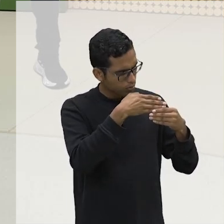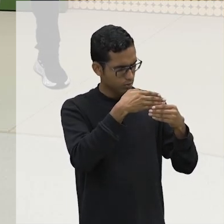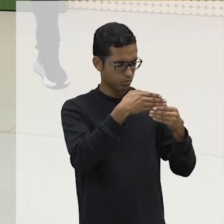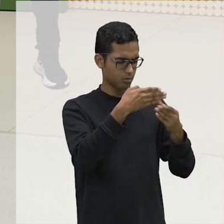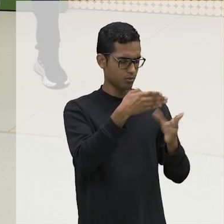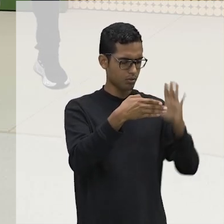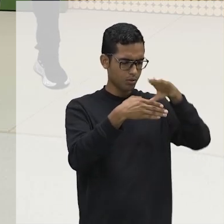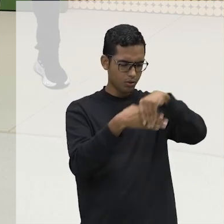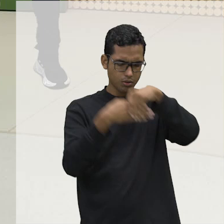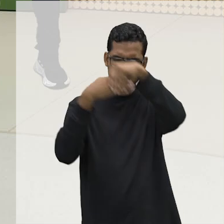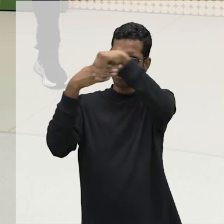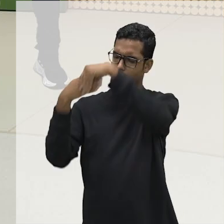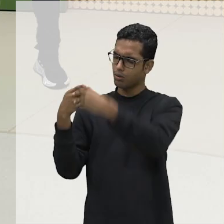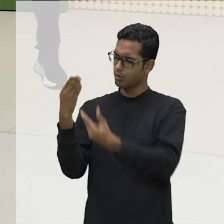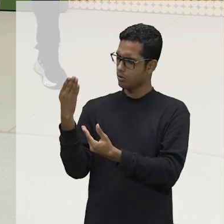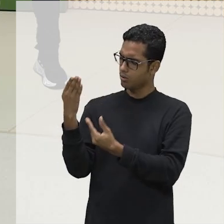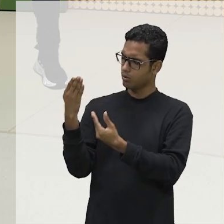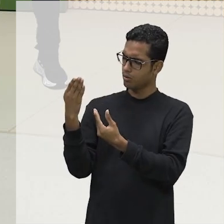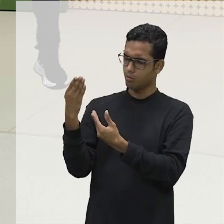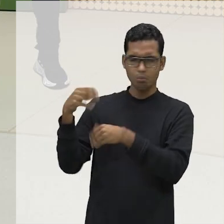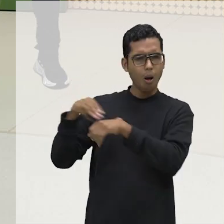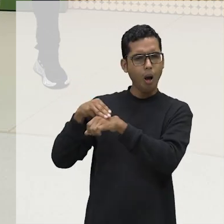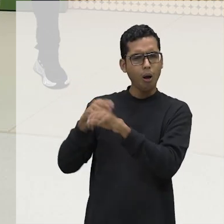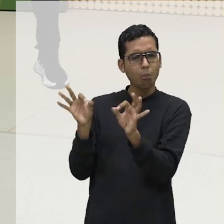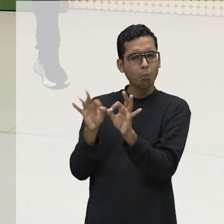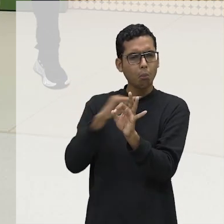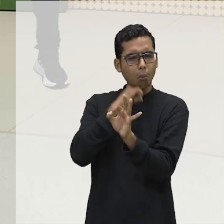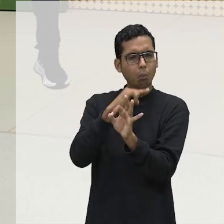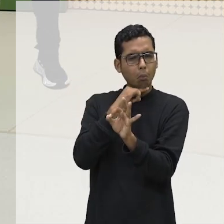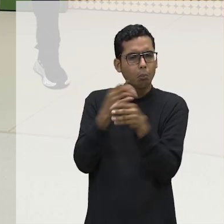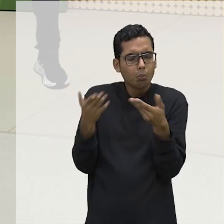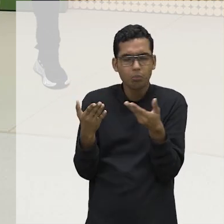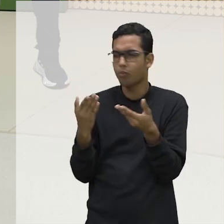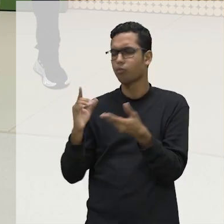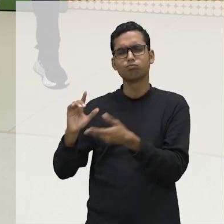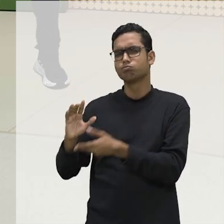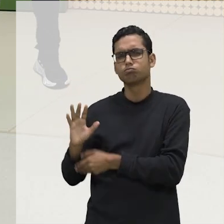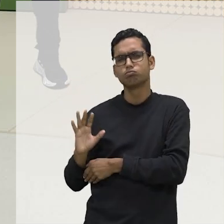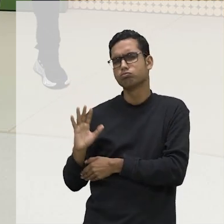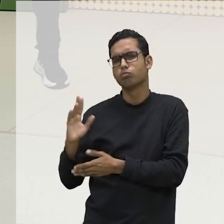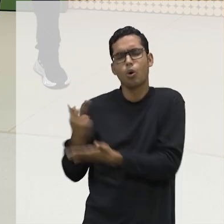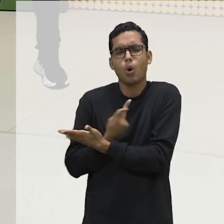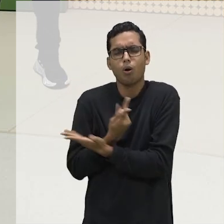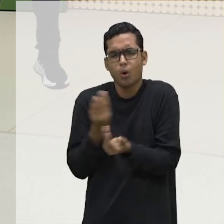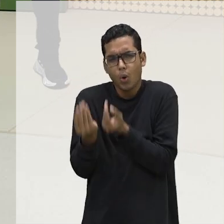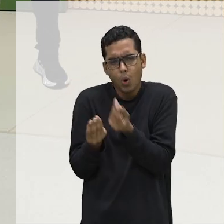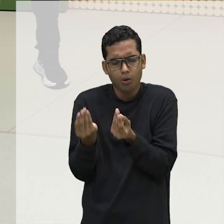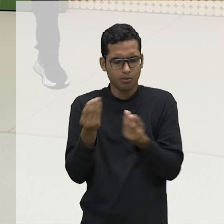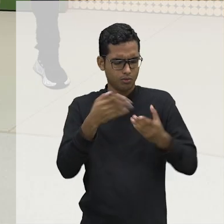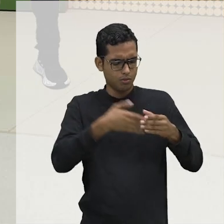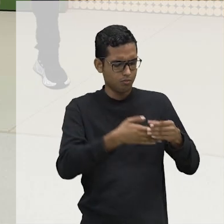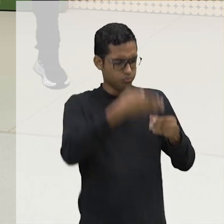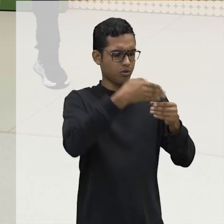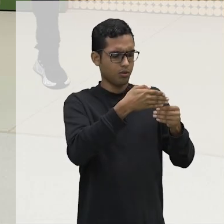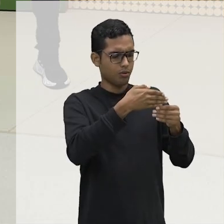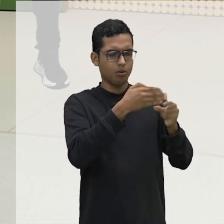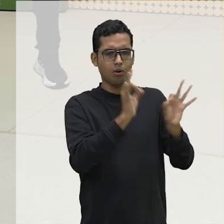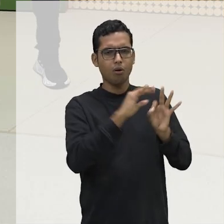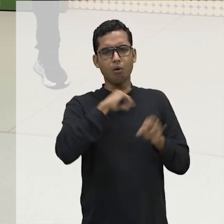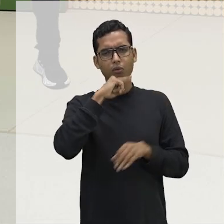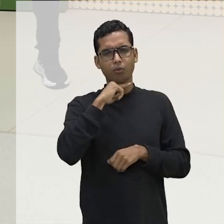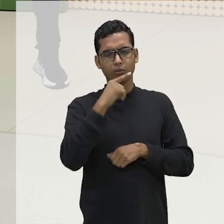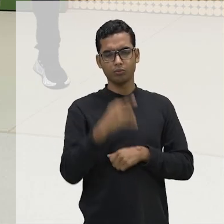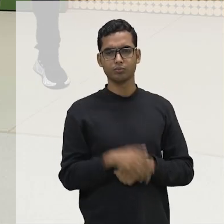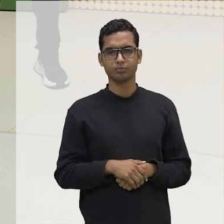tá certo? E aí você se pergunta, né? Você se pergunta o que aconteceu, por que o pão não tostou, tá certo?